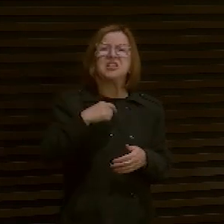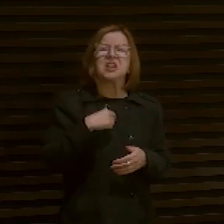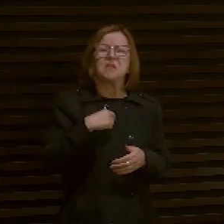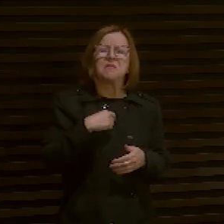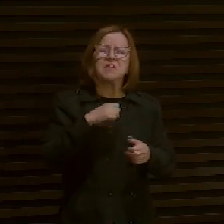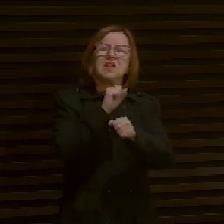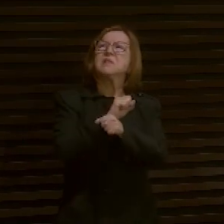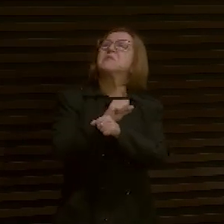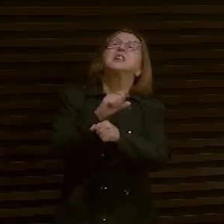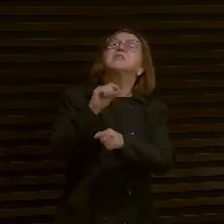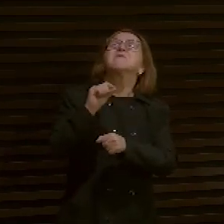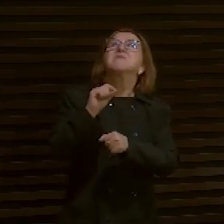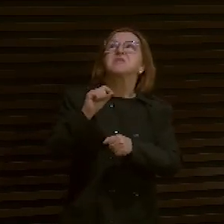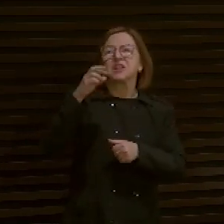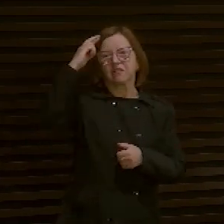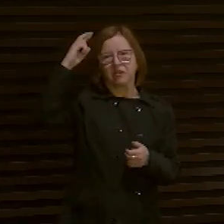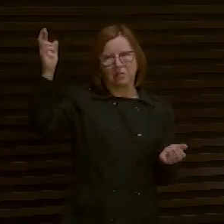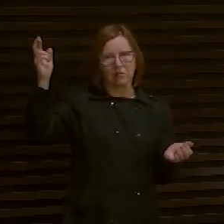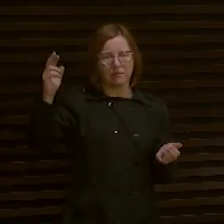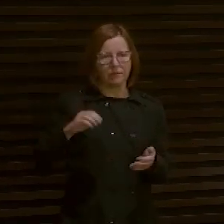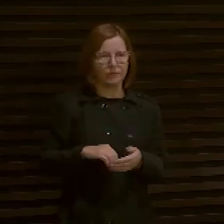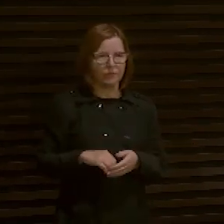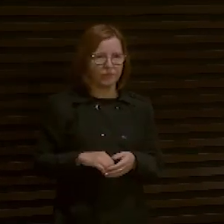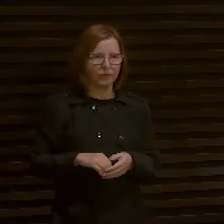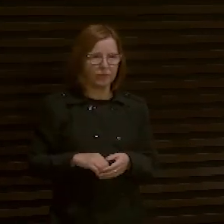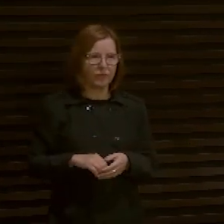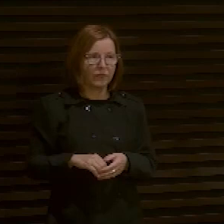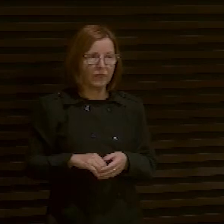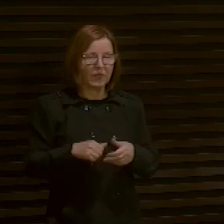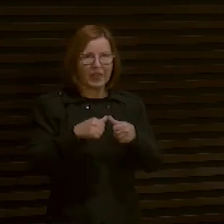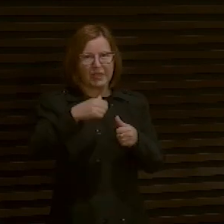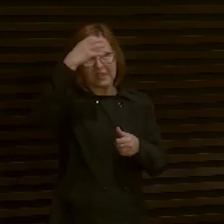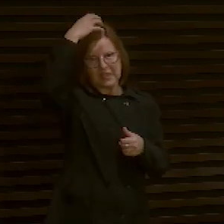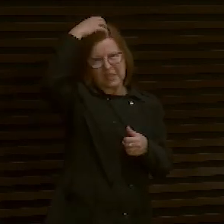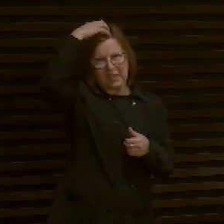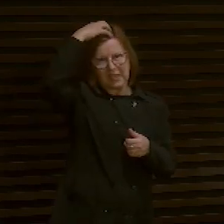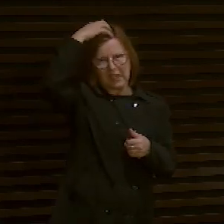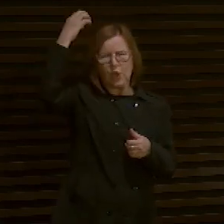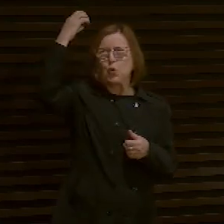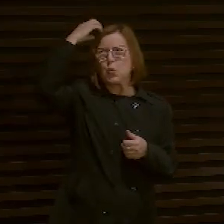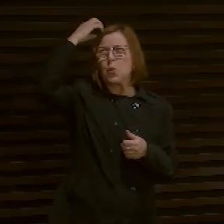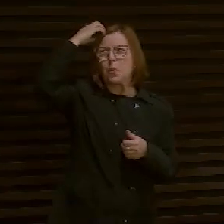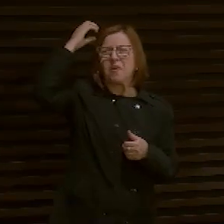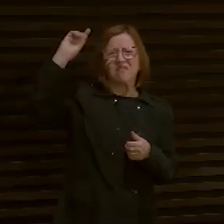Senhor? Então Jorão, o rei, não queria convocar um arrependimento, ele queria culpar o profeta de Deus e Deus.